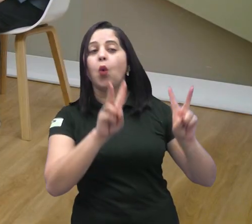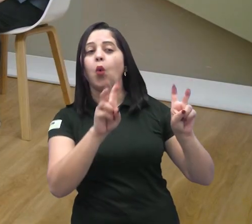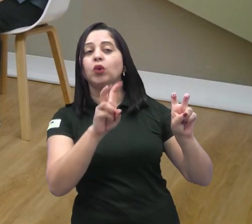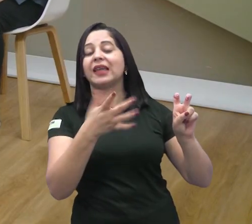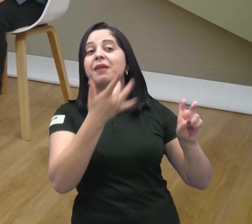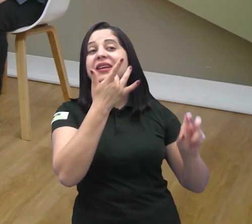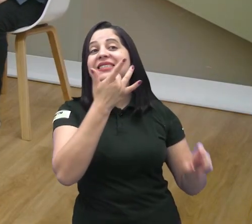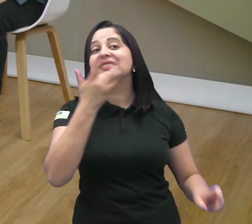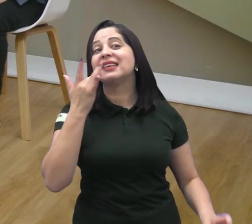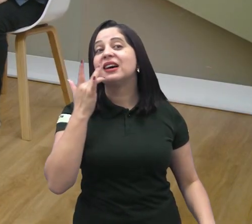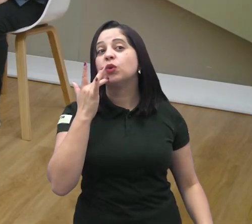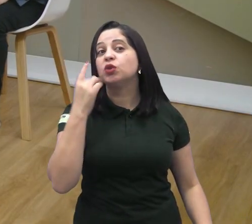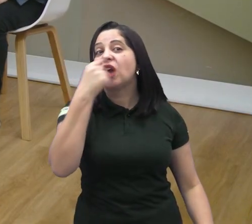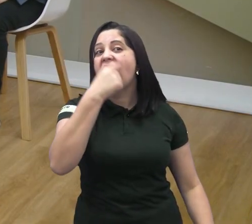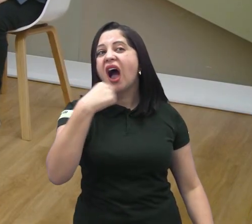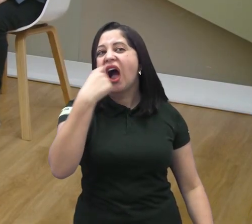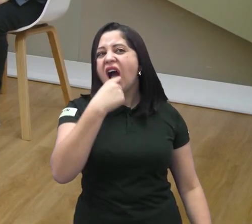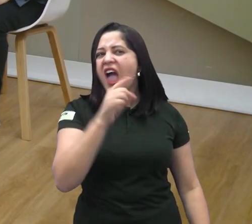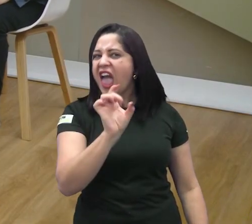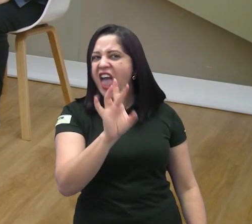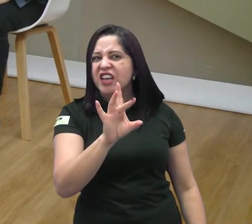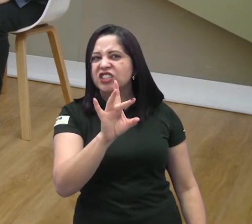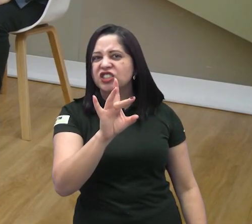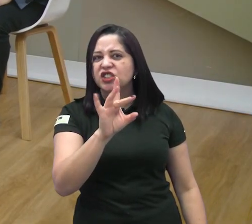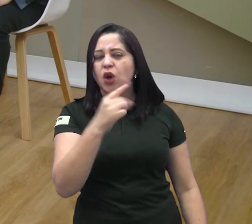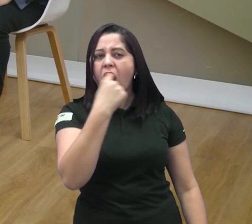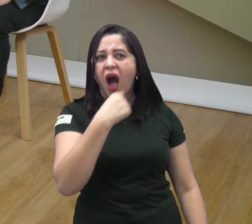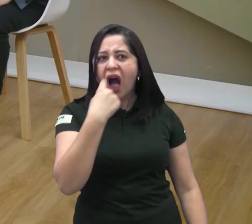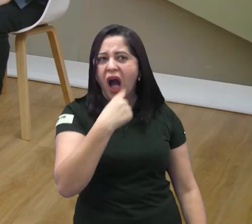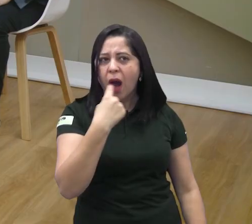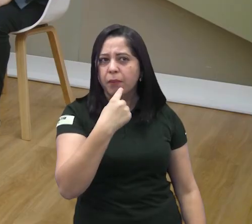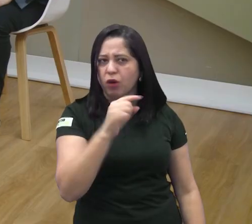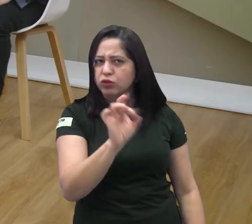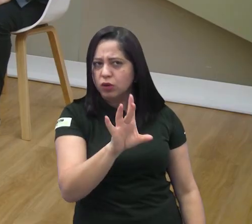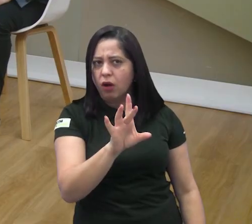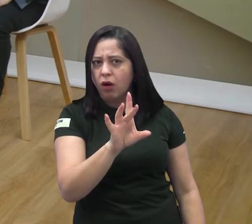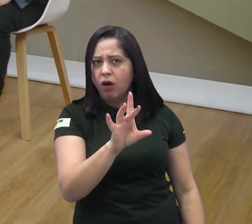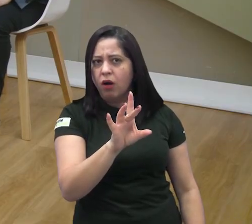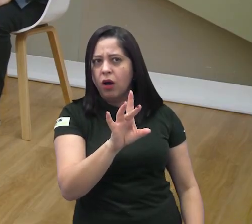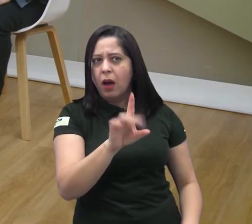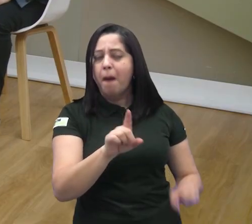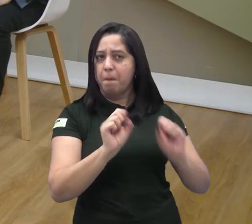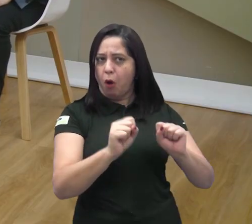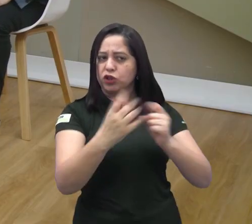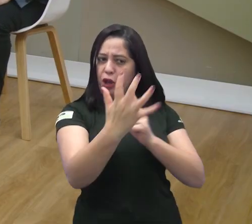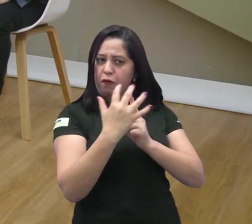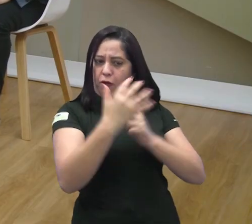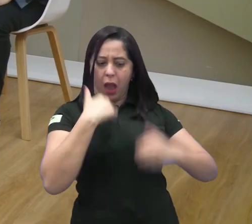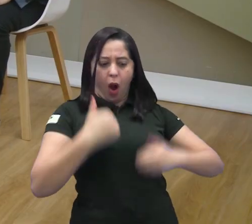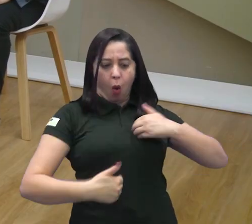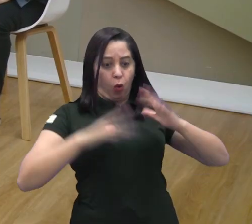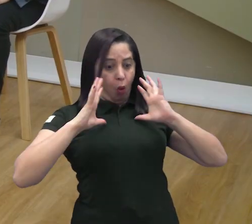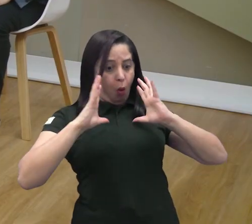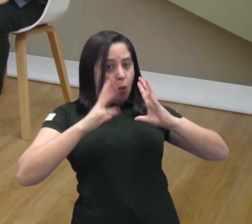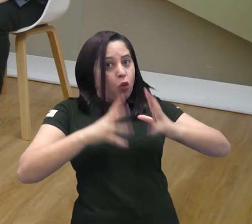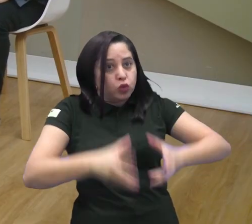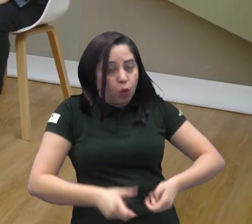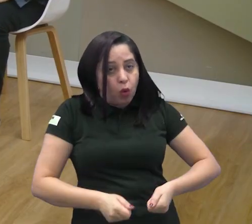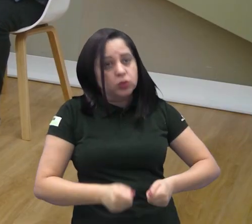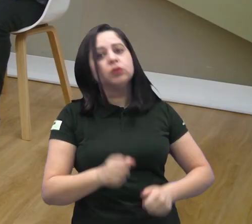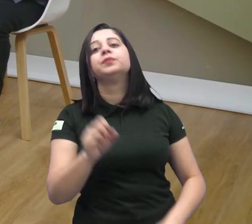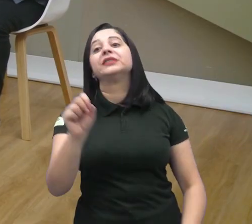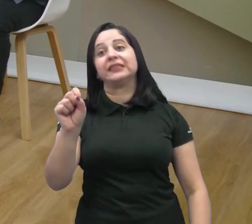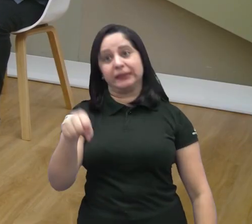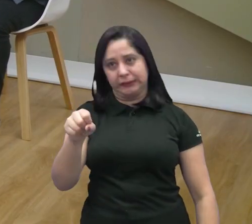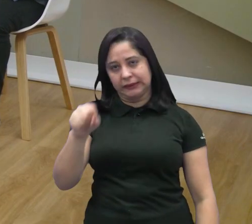em saúde bucal, a gente não está falando especificamente só da região da nossa boca, a saúde influencia no corpo inteiro, né? Exatamente, né, Gi?